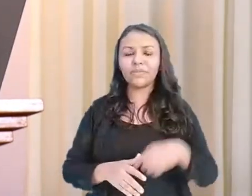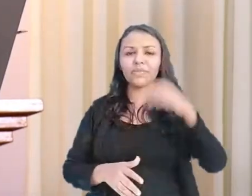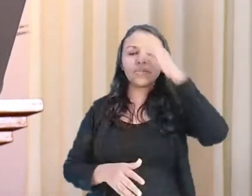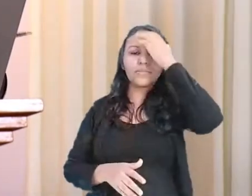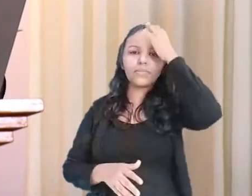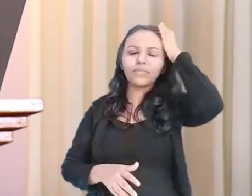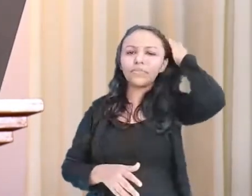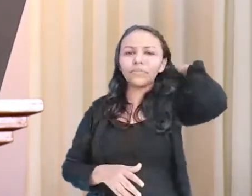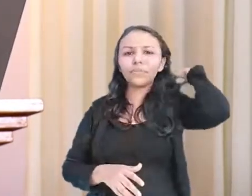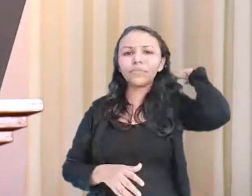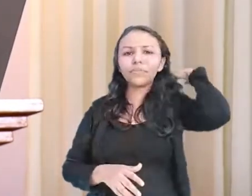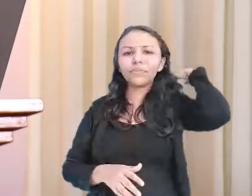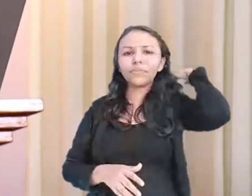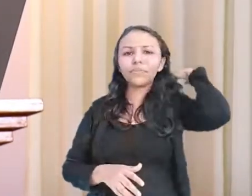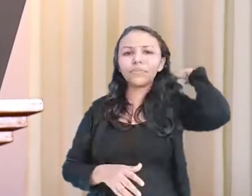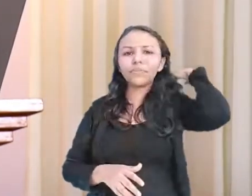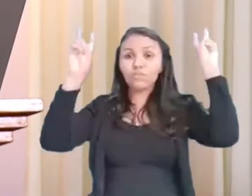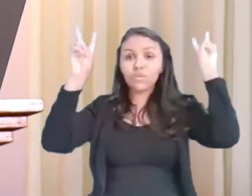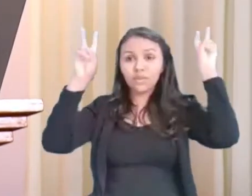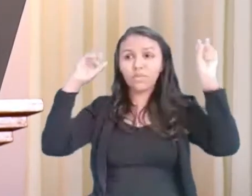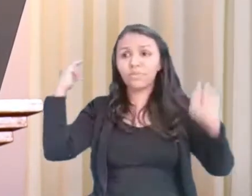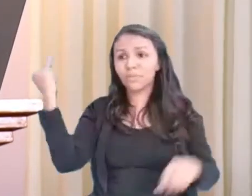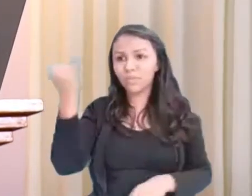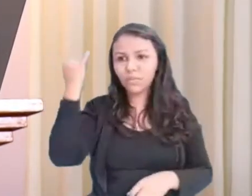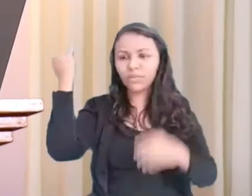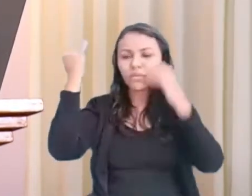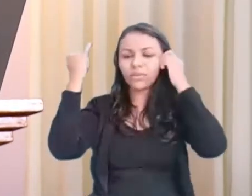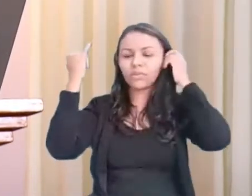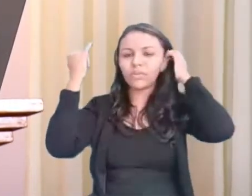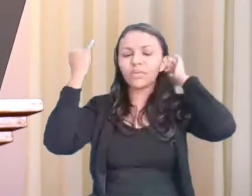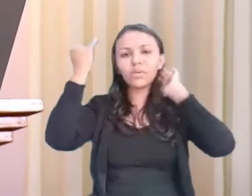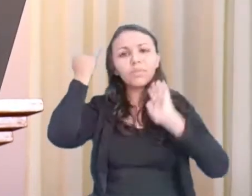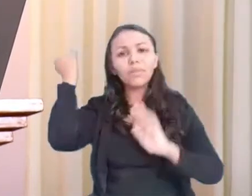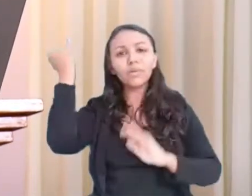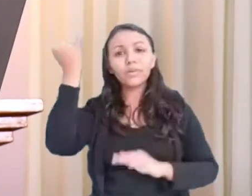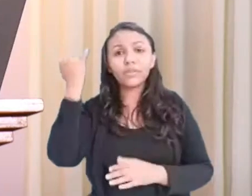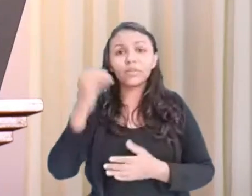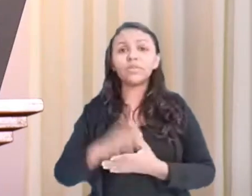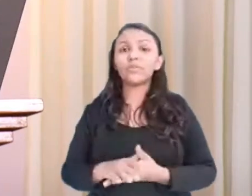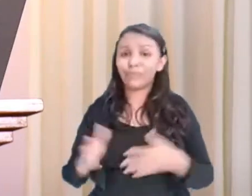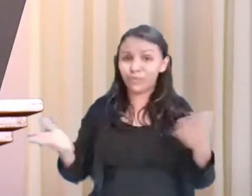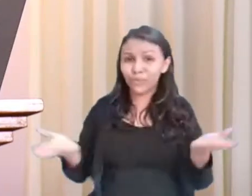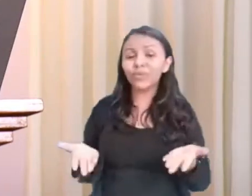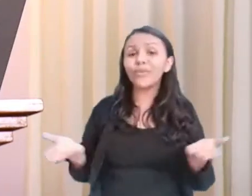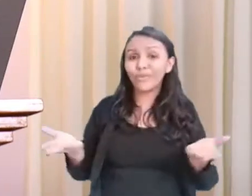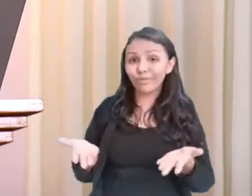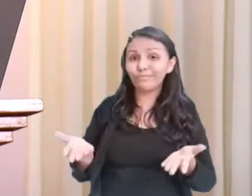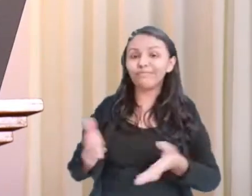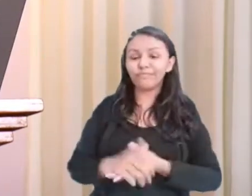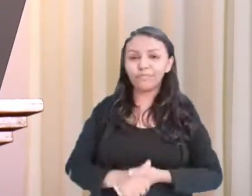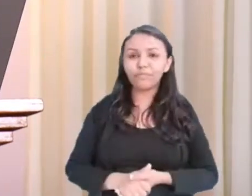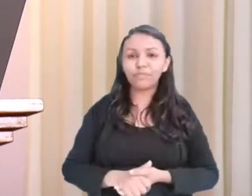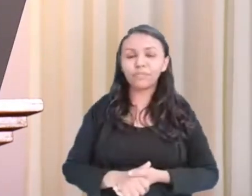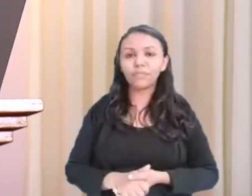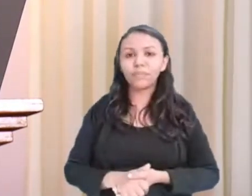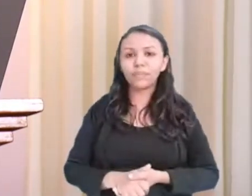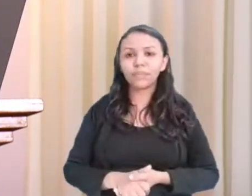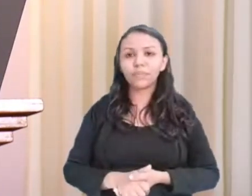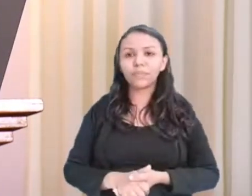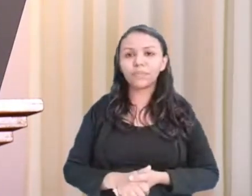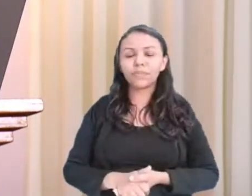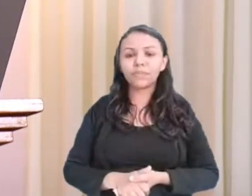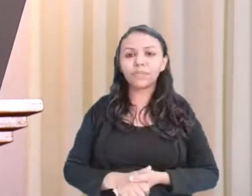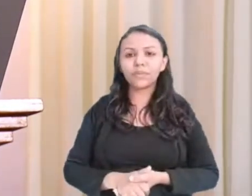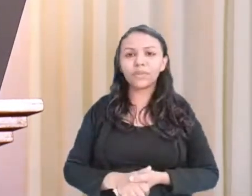um tema bastante importante para a realidade dos dias em que vivemos. Quando nós